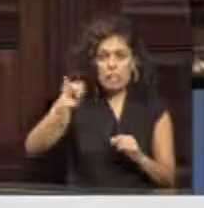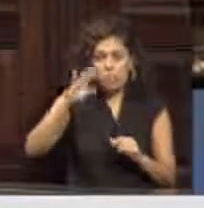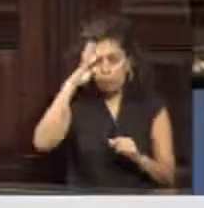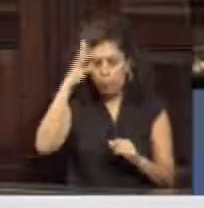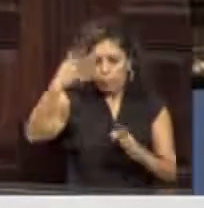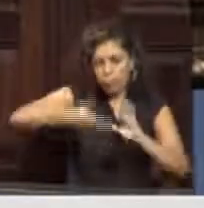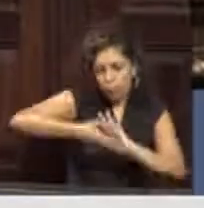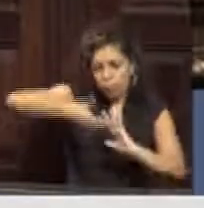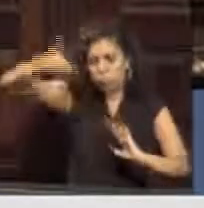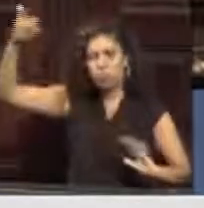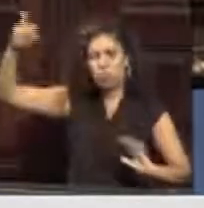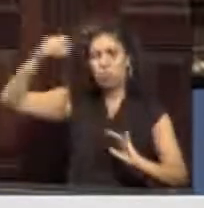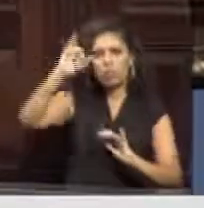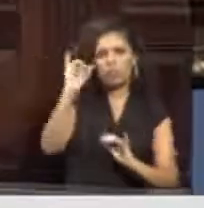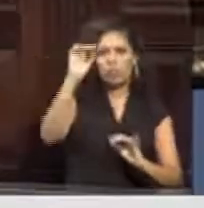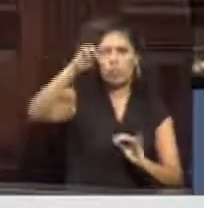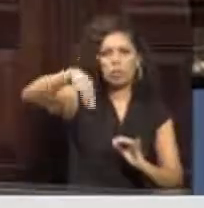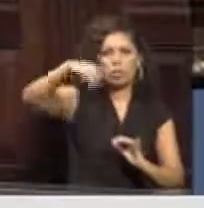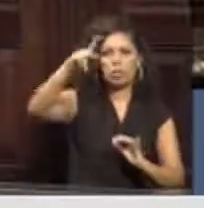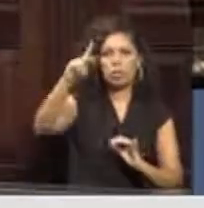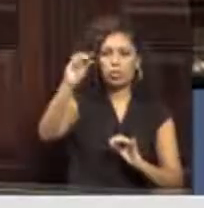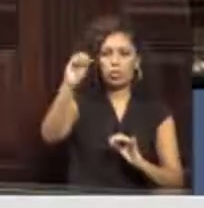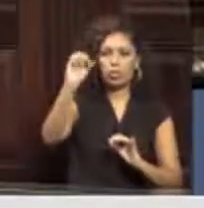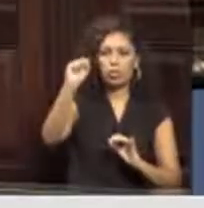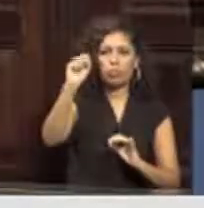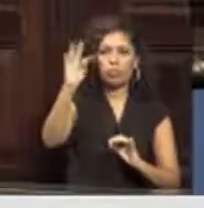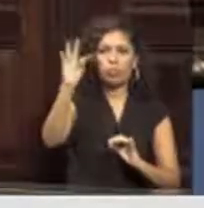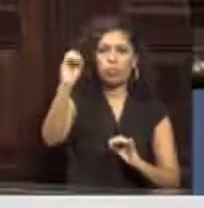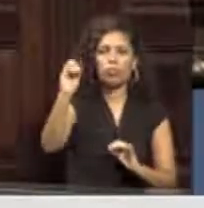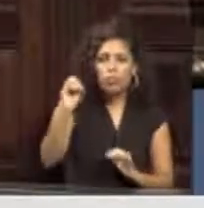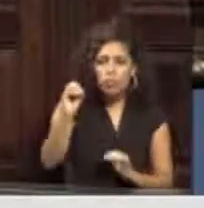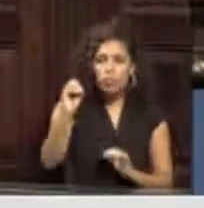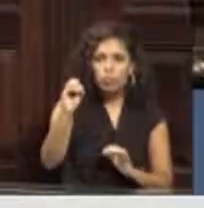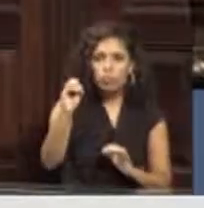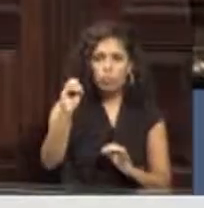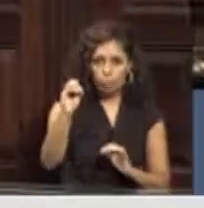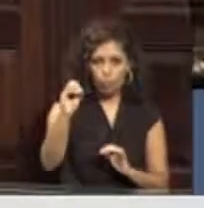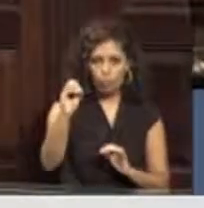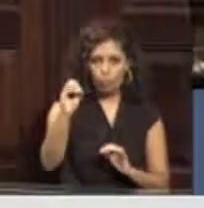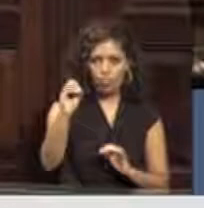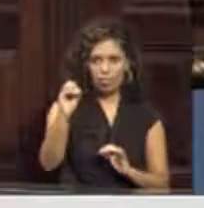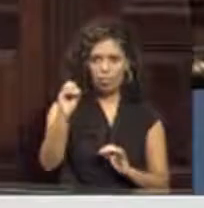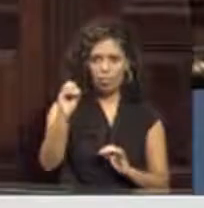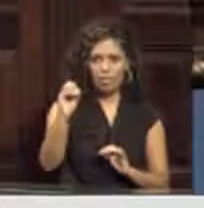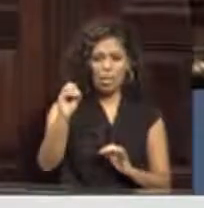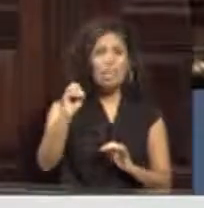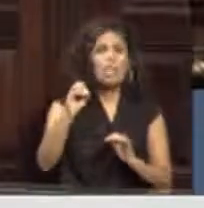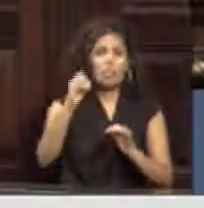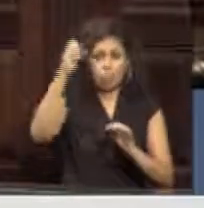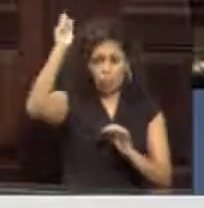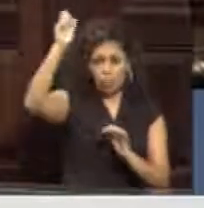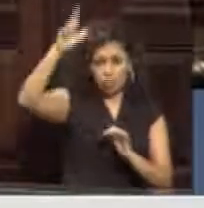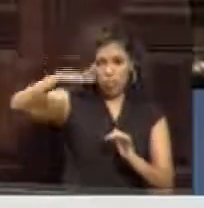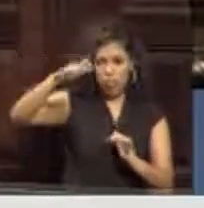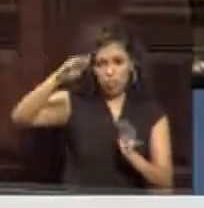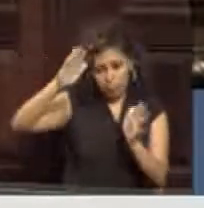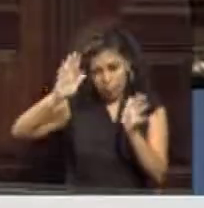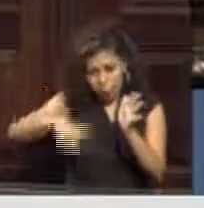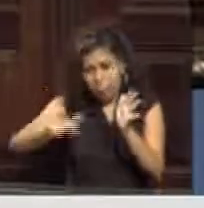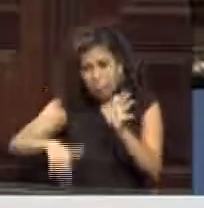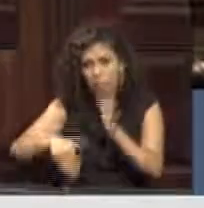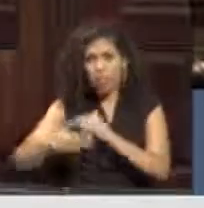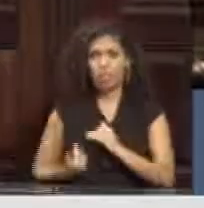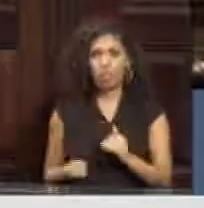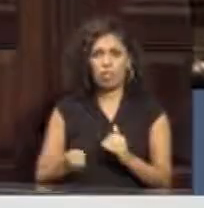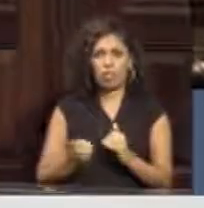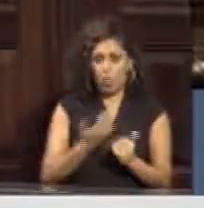brasileira. Nós pagamos caro porque esse governo Temer, que não tem alternativa, coloca 40% de imposto